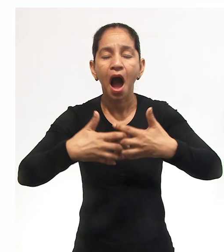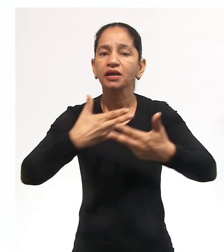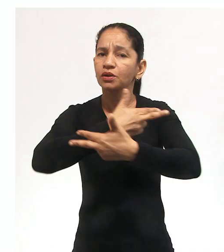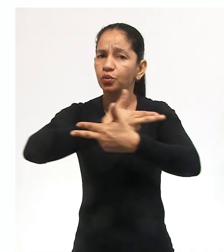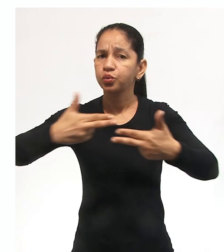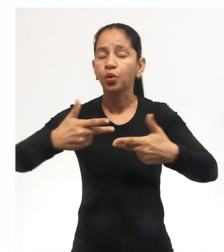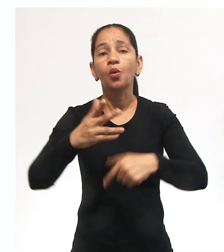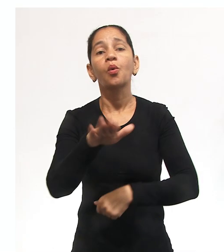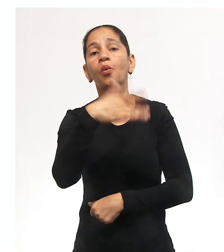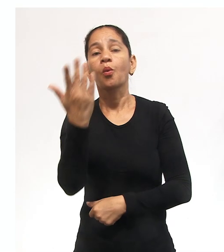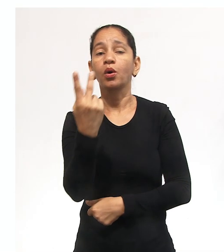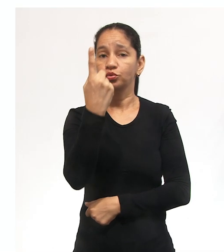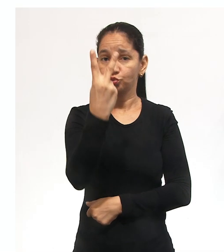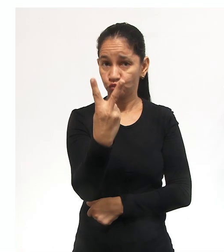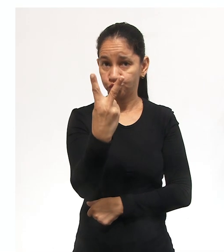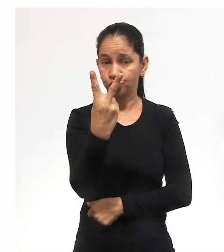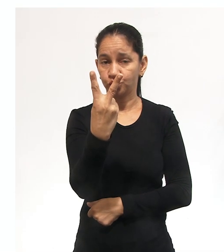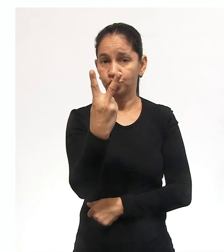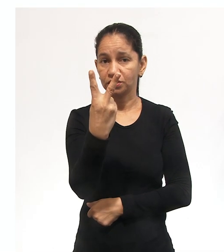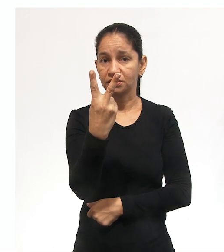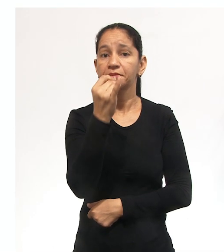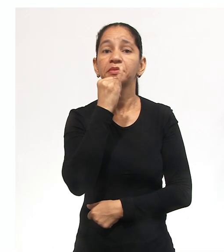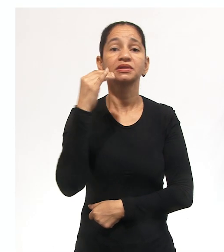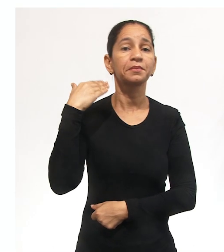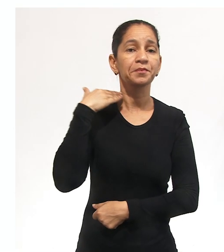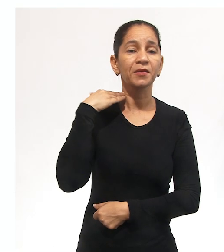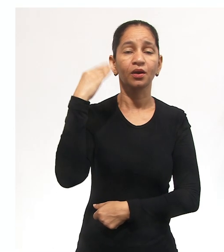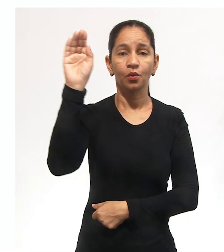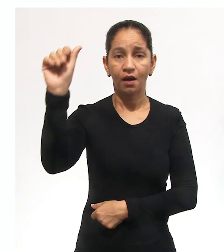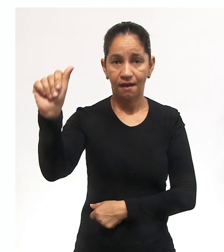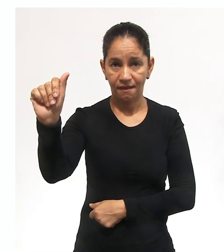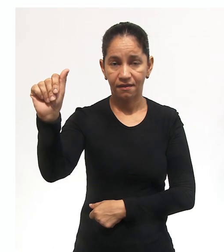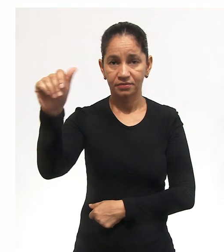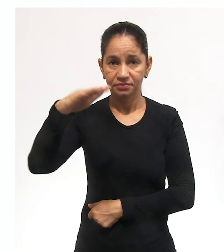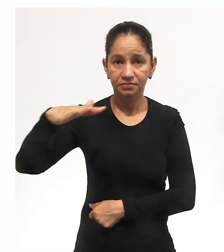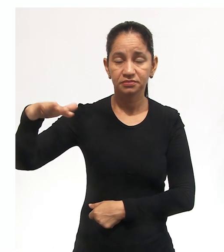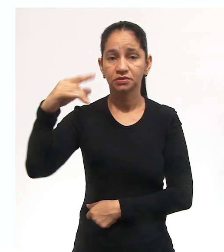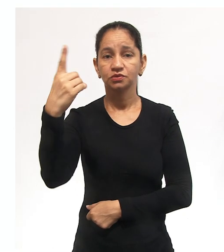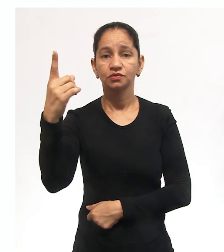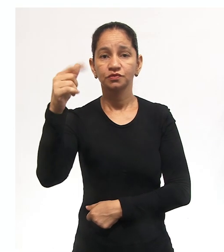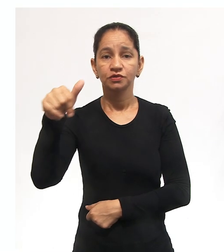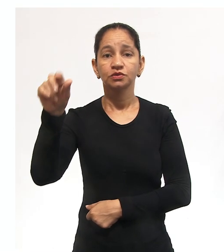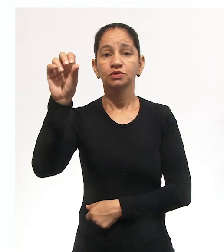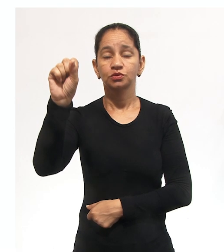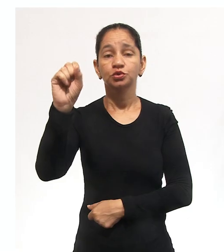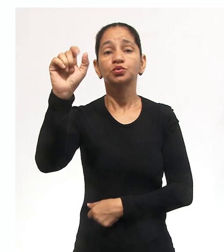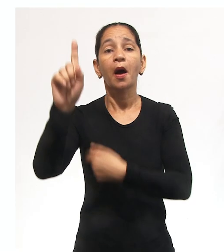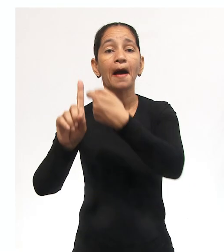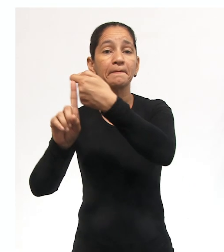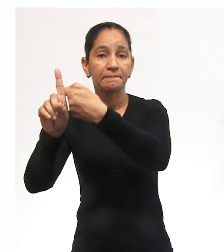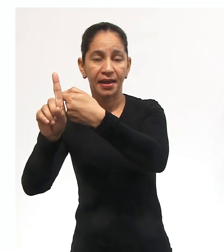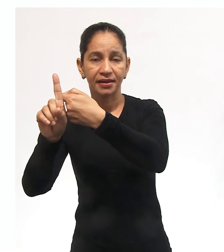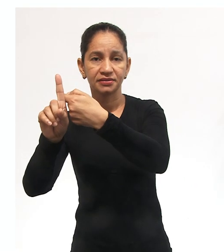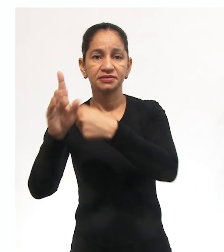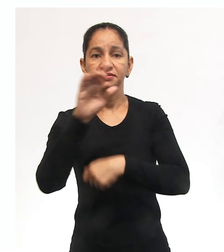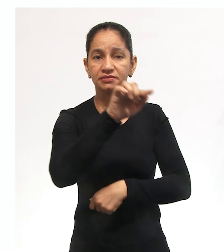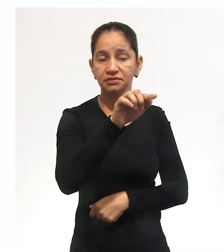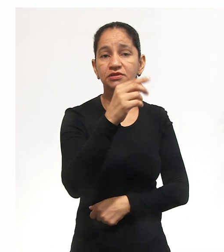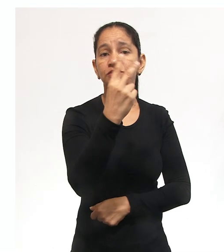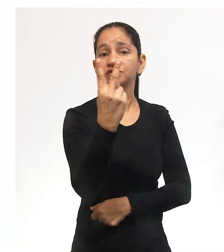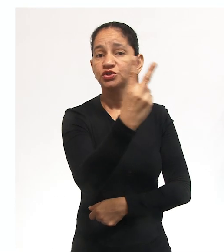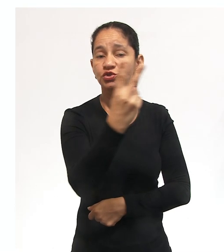Então, a gente tem duas opções aí, né? A gente tem o banco A, que é 1,8% ao mês, e o banco B,